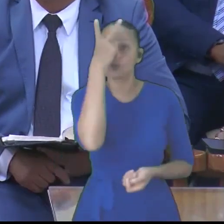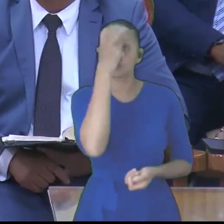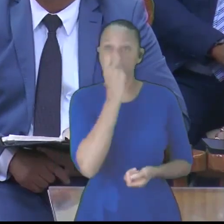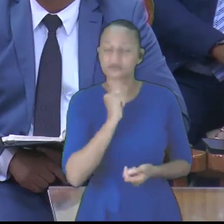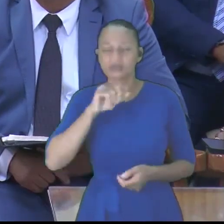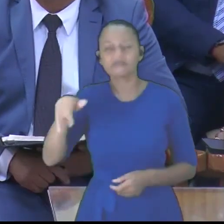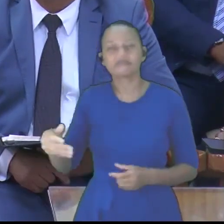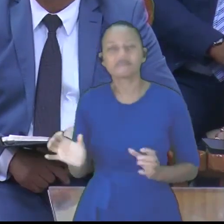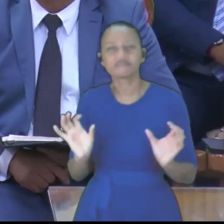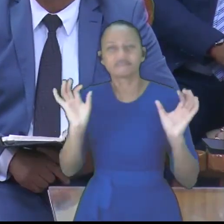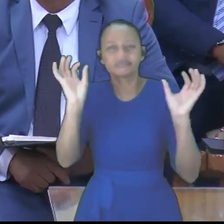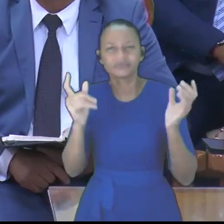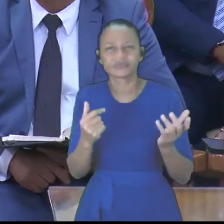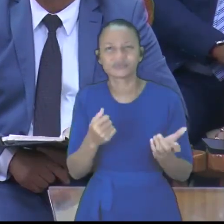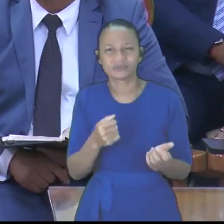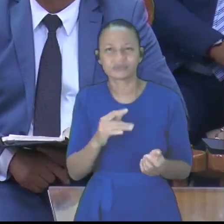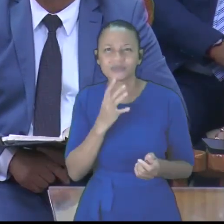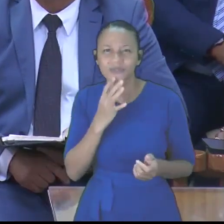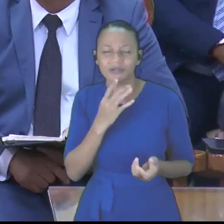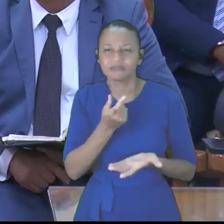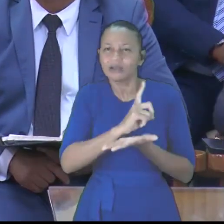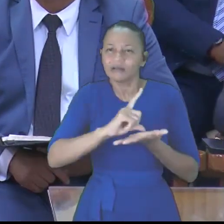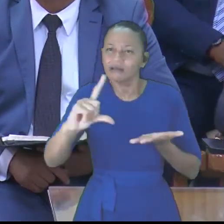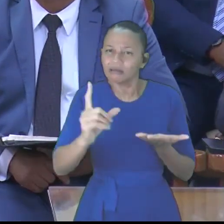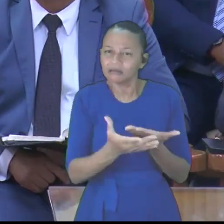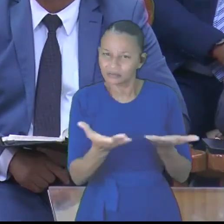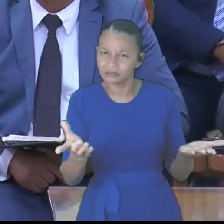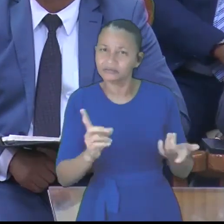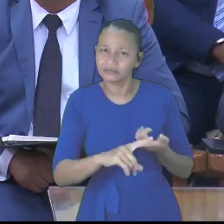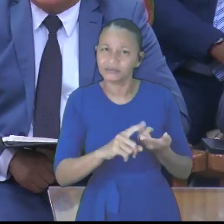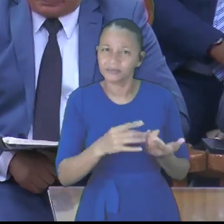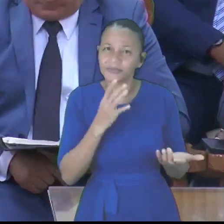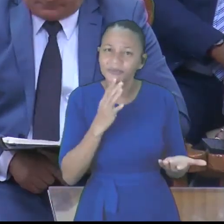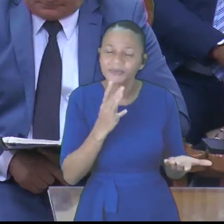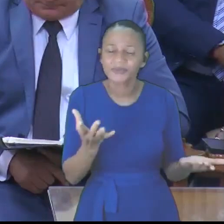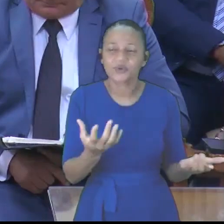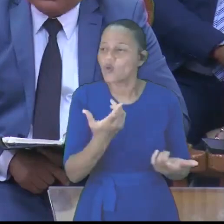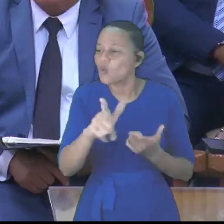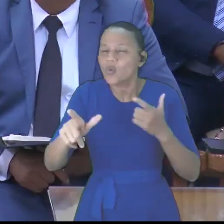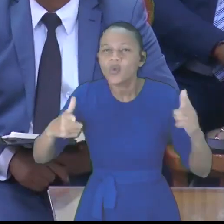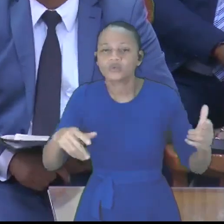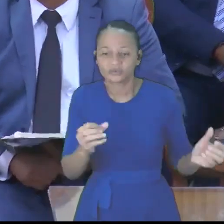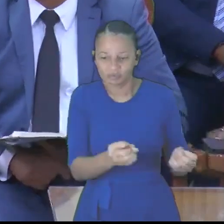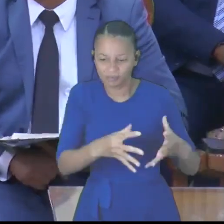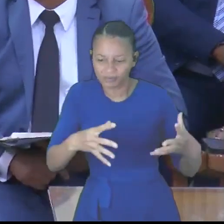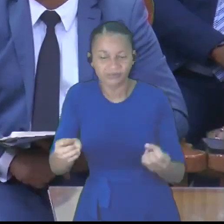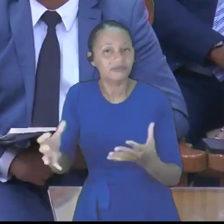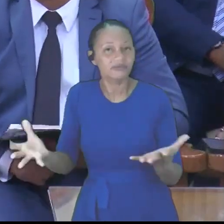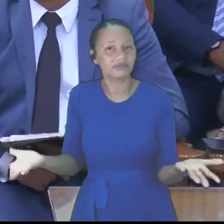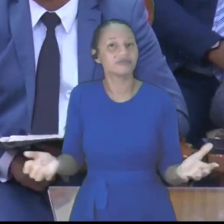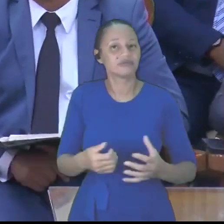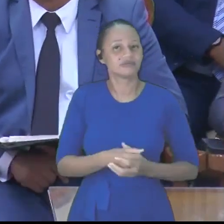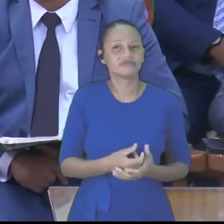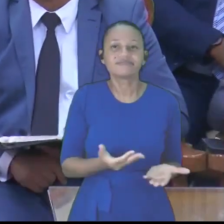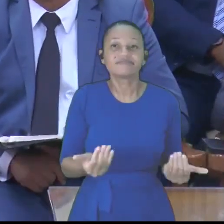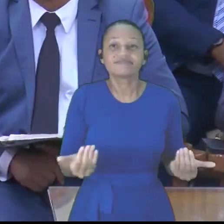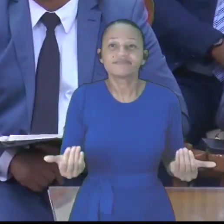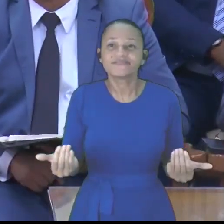quem mais? Outros milagres? Lázaro era conhecido? Me ajude, outros milagres?